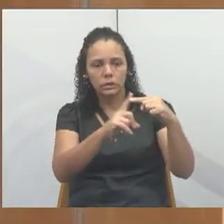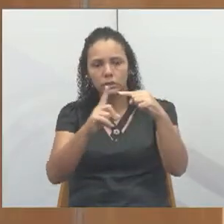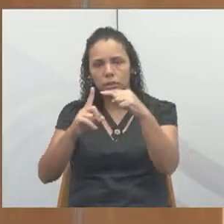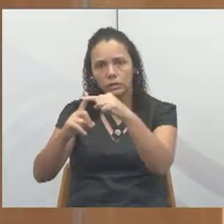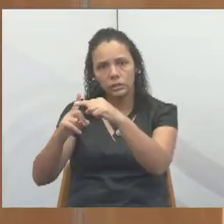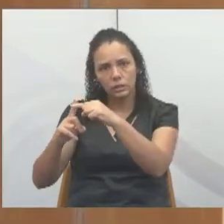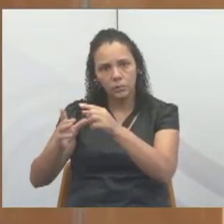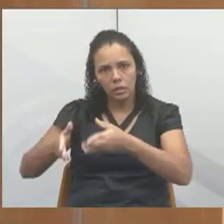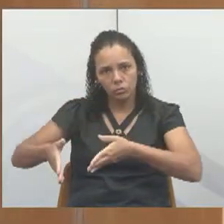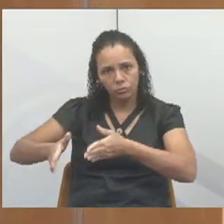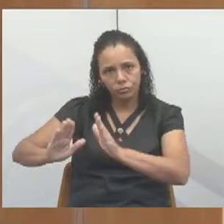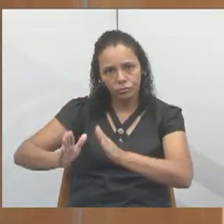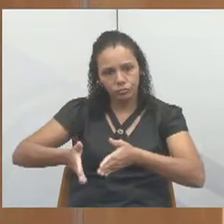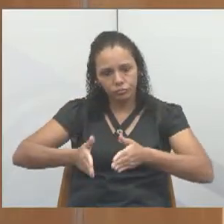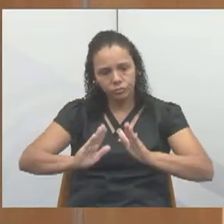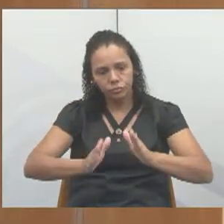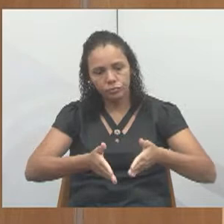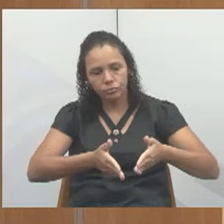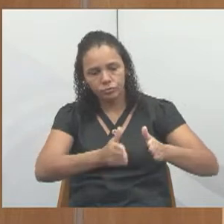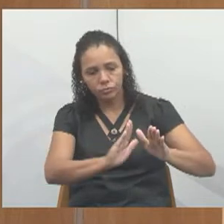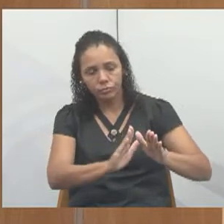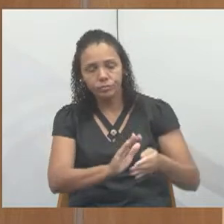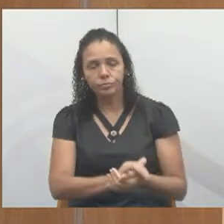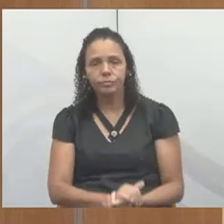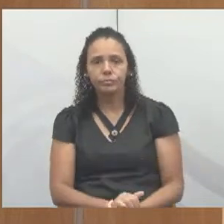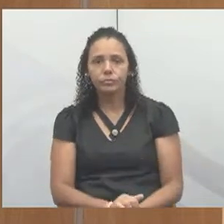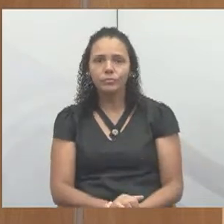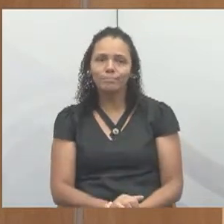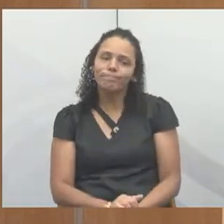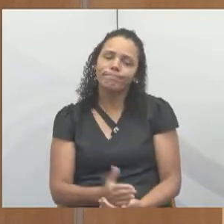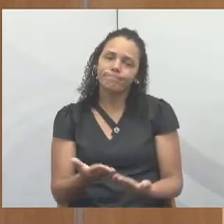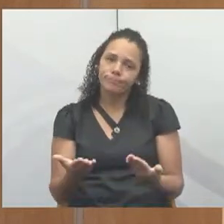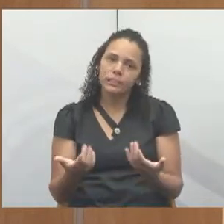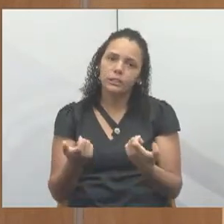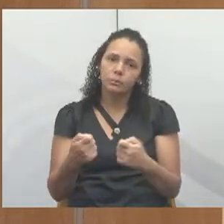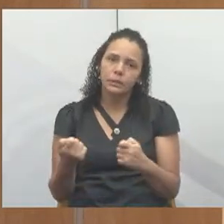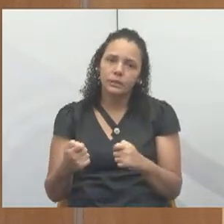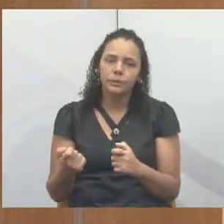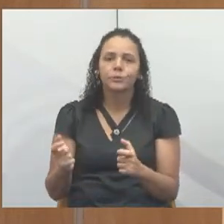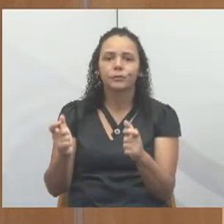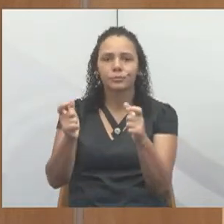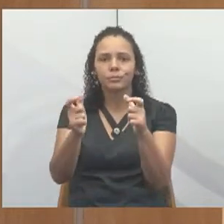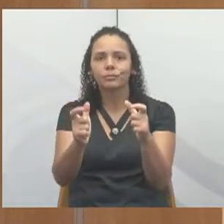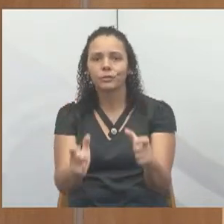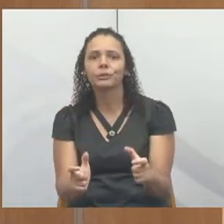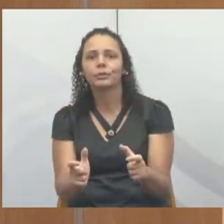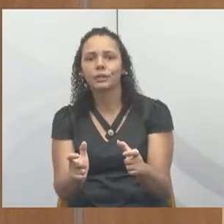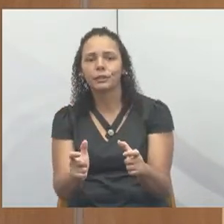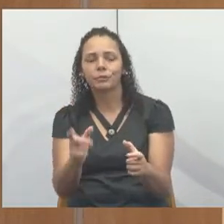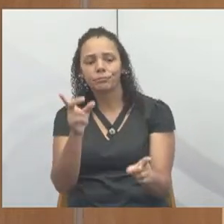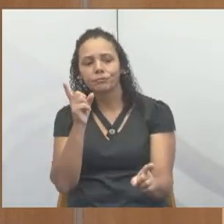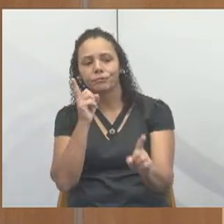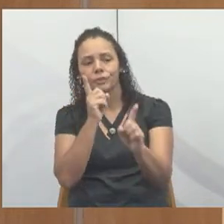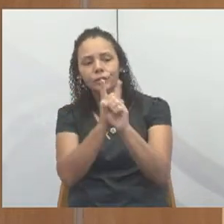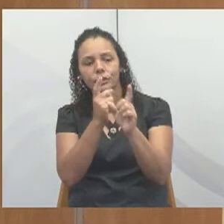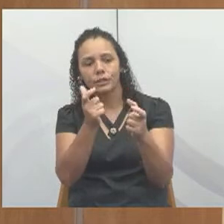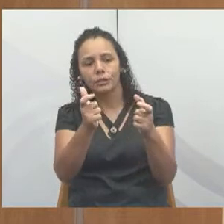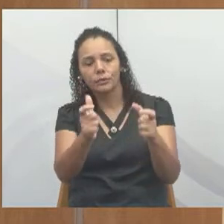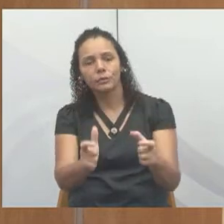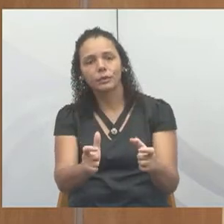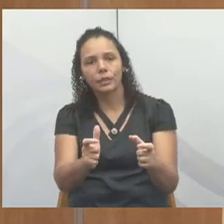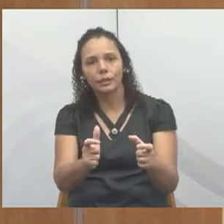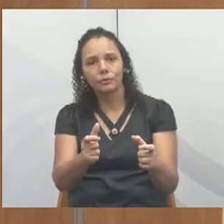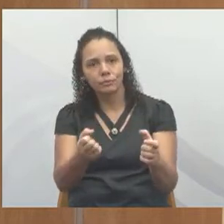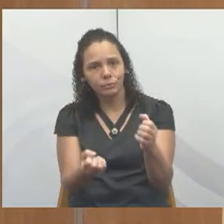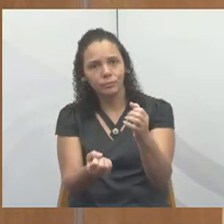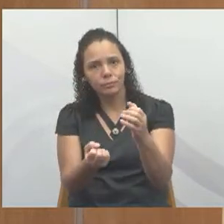cemitério, a gente tem, primeiro, uma dependência também de área. A gente precisa achar uma área adequada para a construção de novo